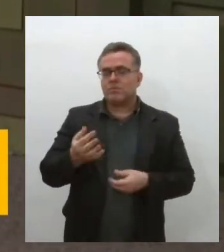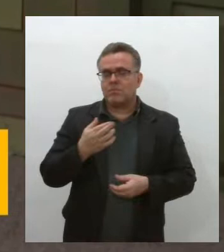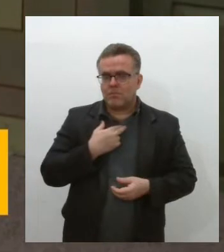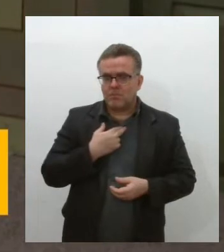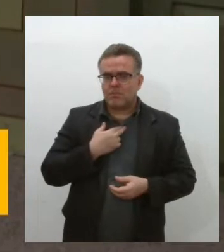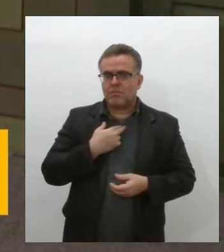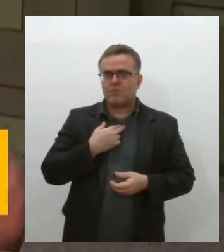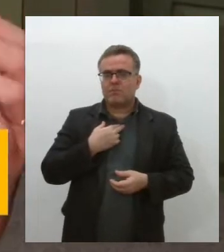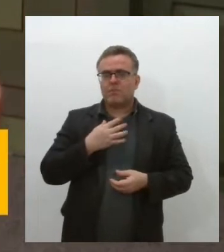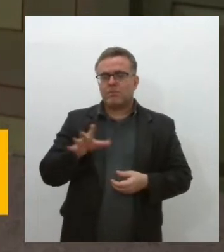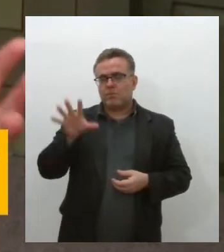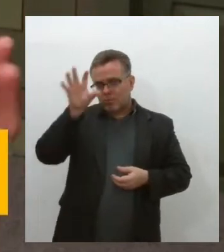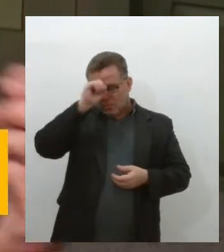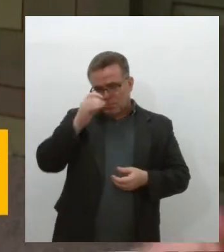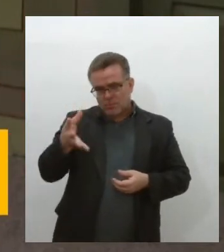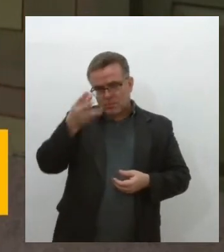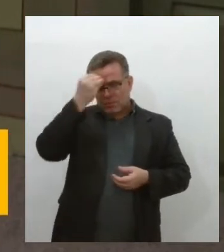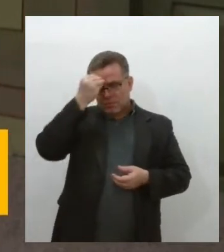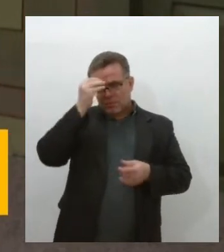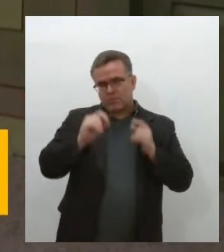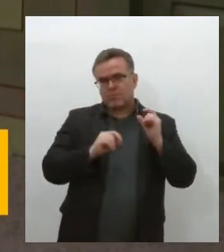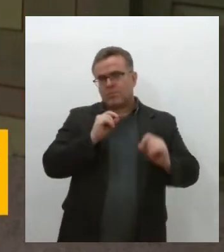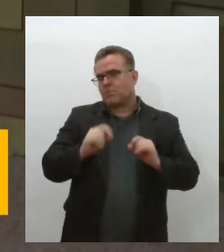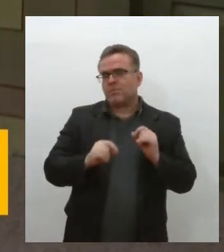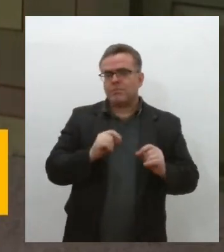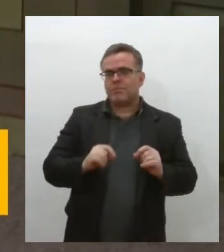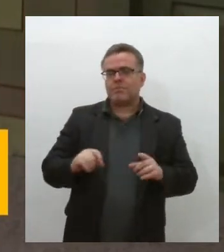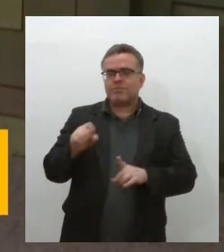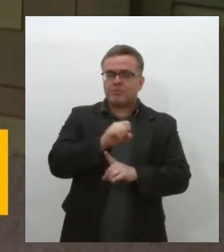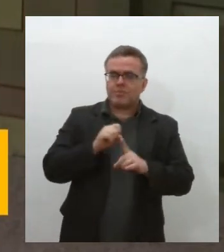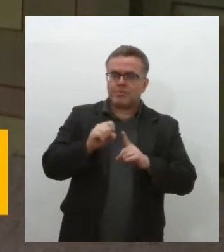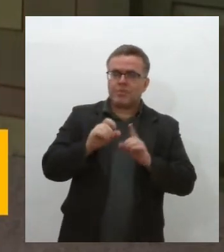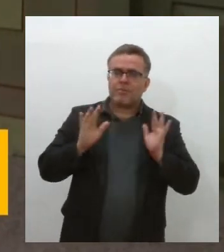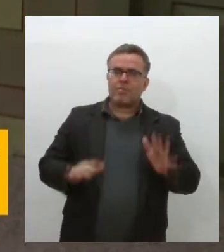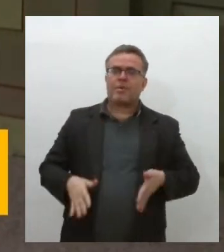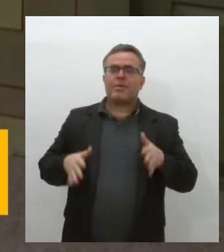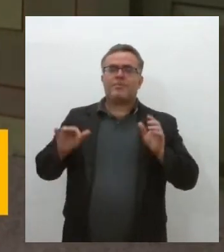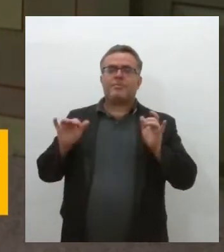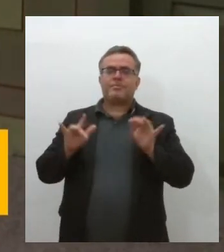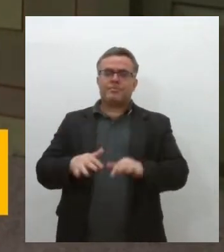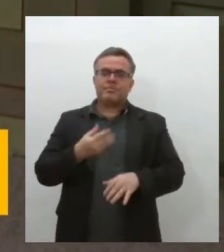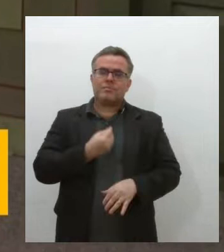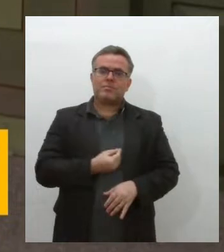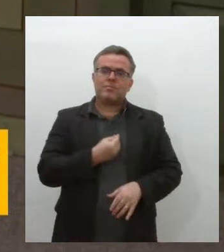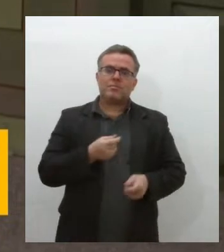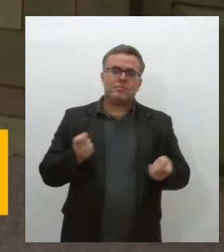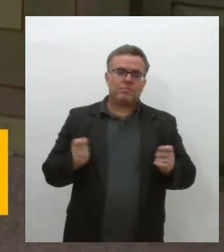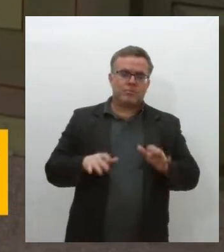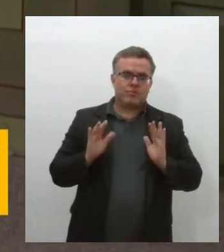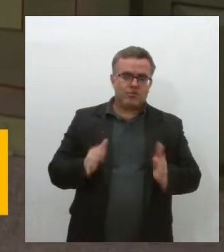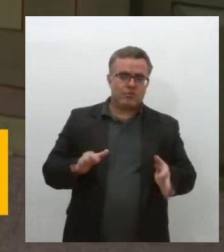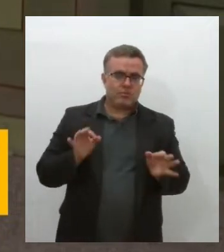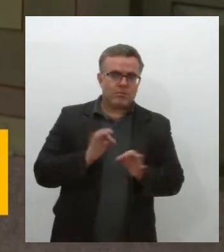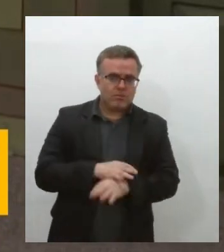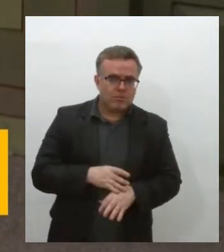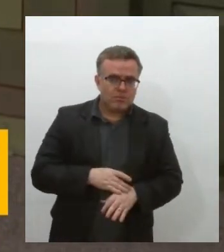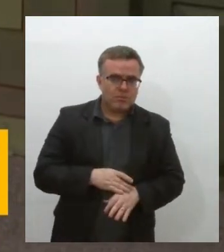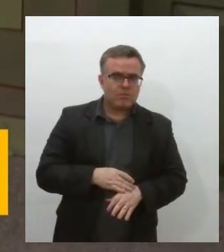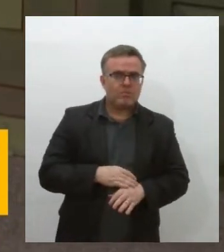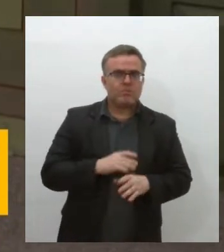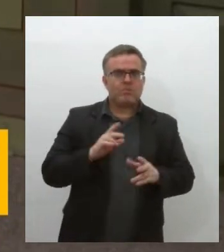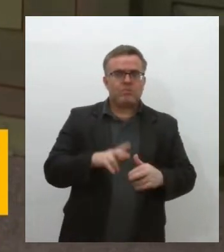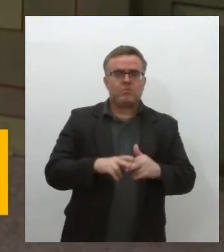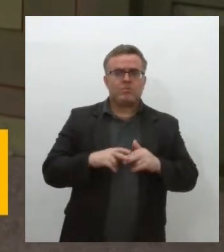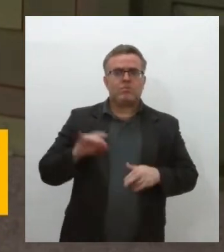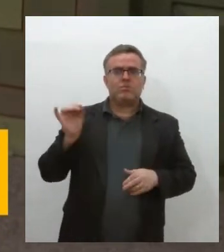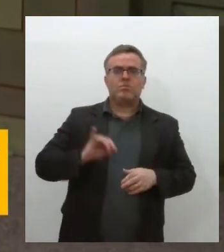memória? O povo, a sociedade civil participou desse processo de independência? Então, acho bastante relevante essas